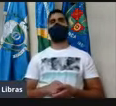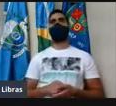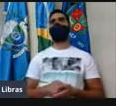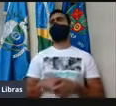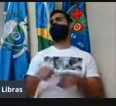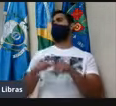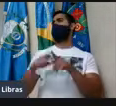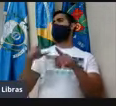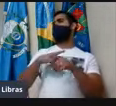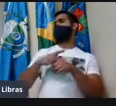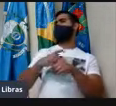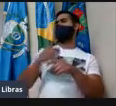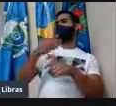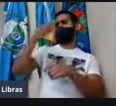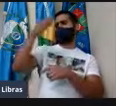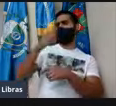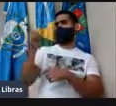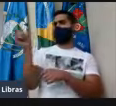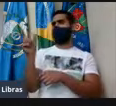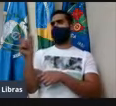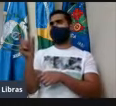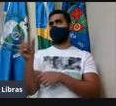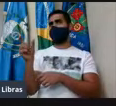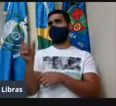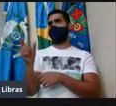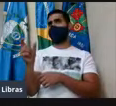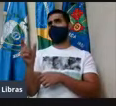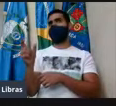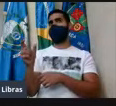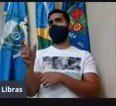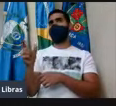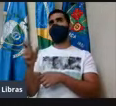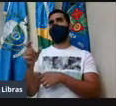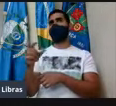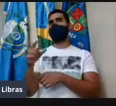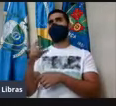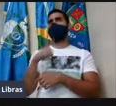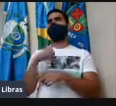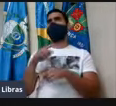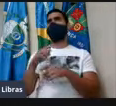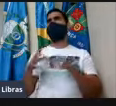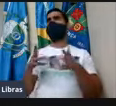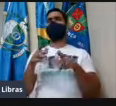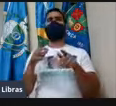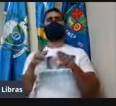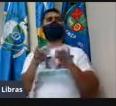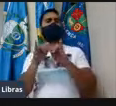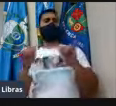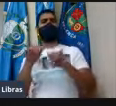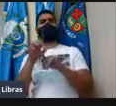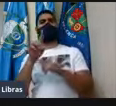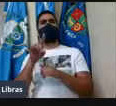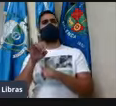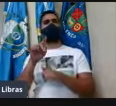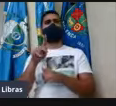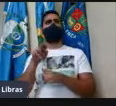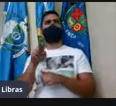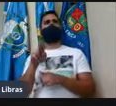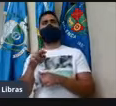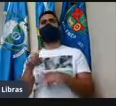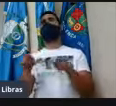dar comprovante, a partir do momento que eu tenho todas as informações no DIPR, para mim